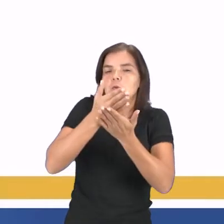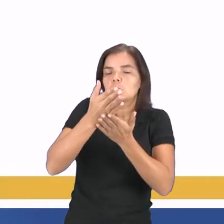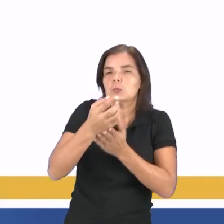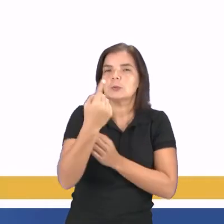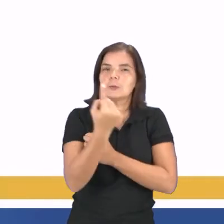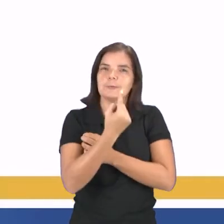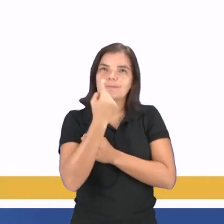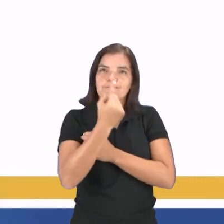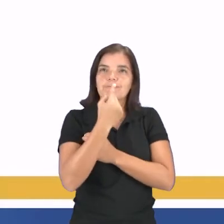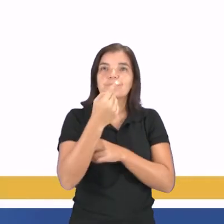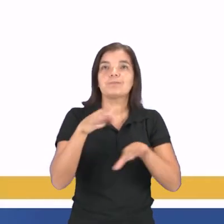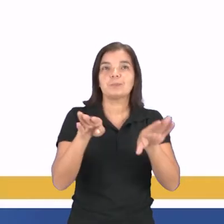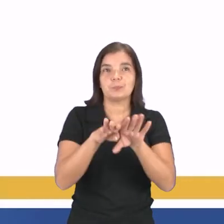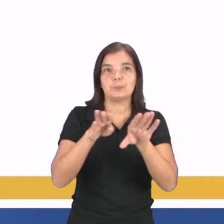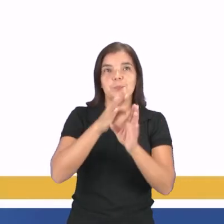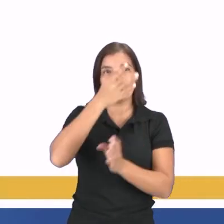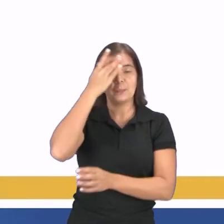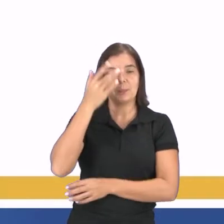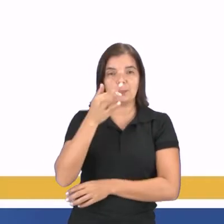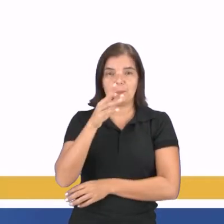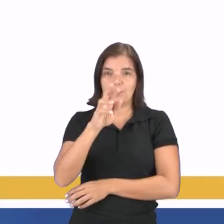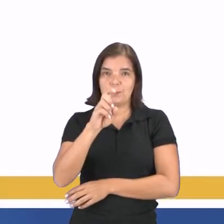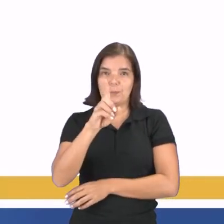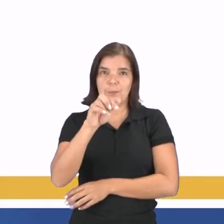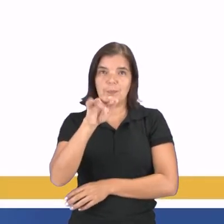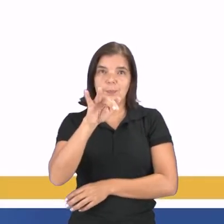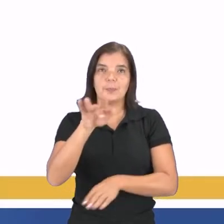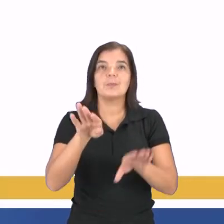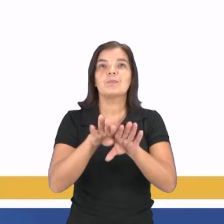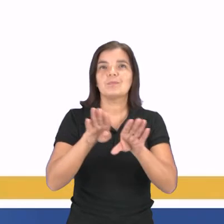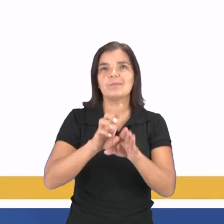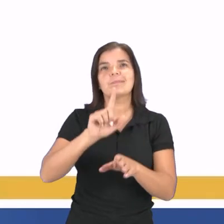tanto por iniciativas individuais de pioneiros como Frederico